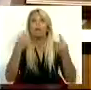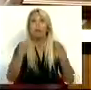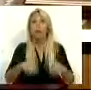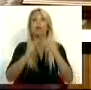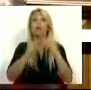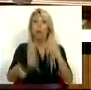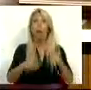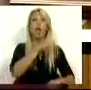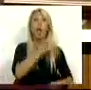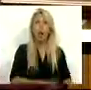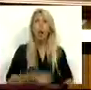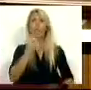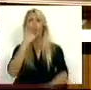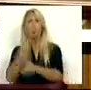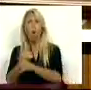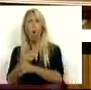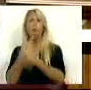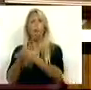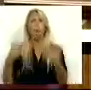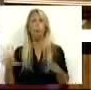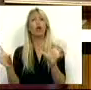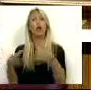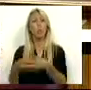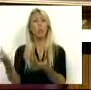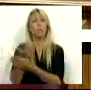permitida simultaneamente a grandes grupos económicos,